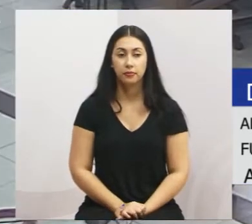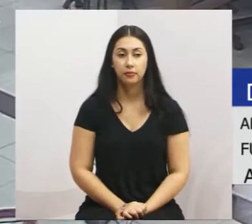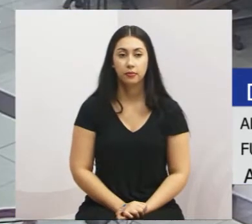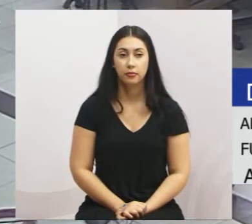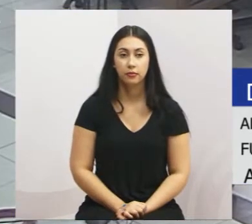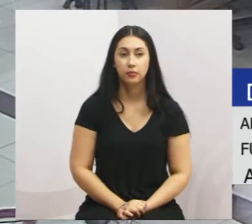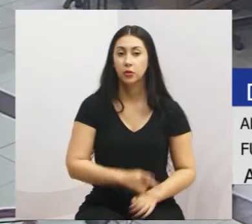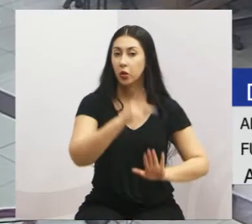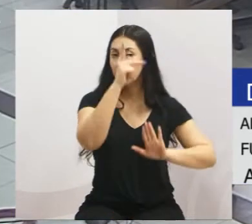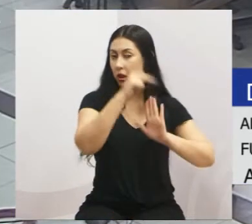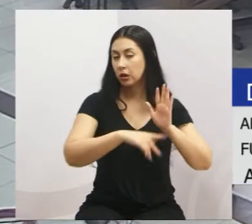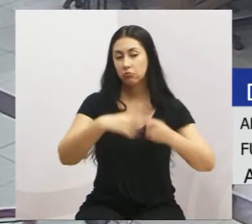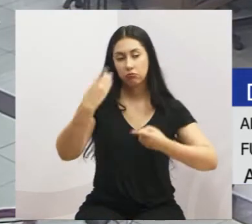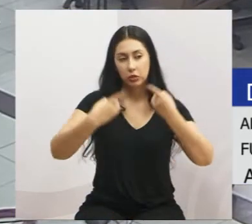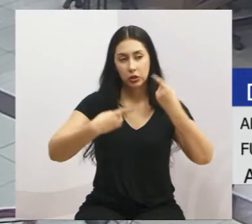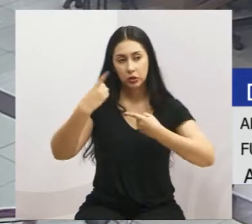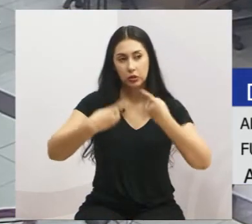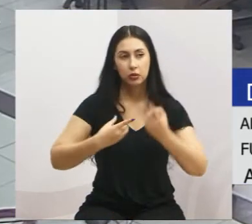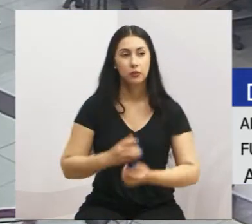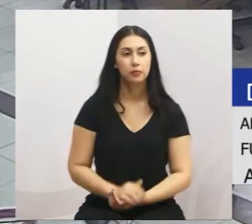O projeto está em discussão.